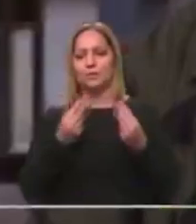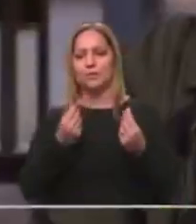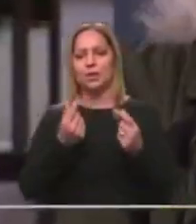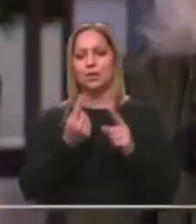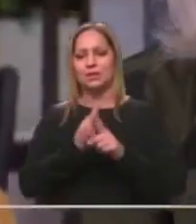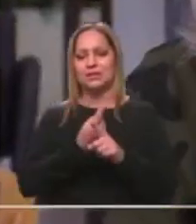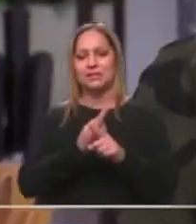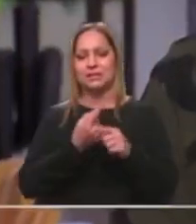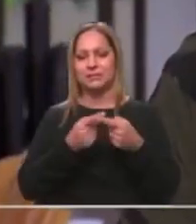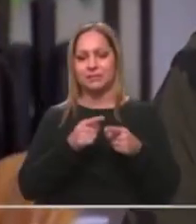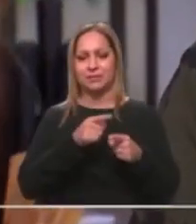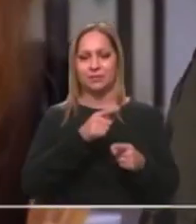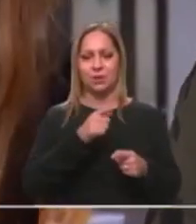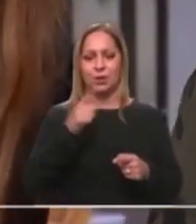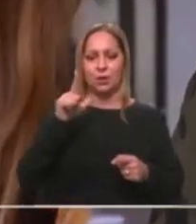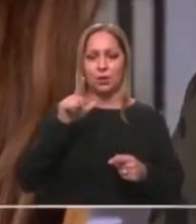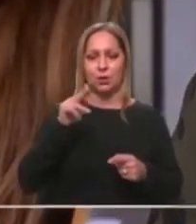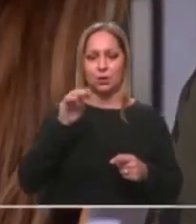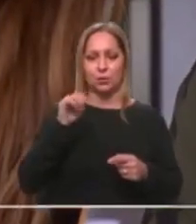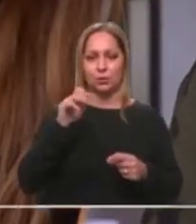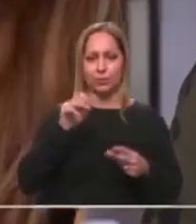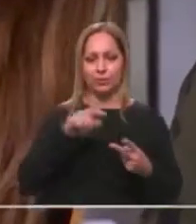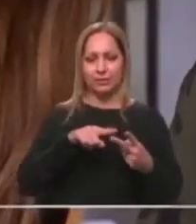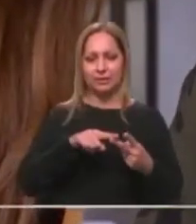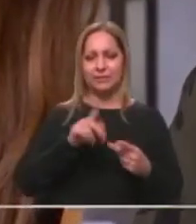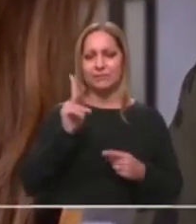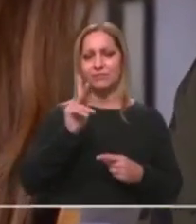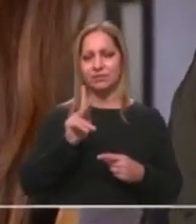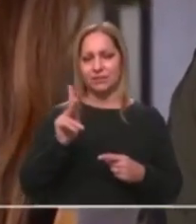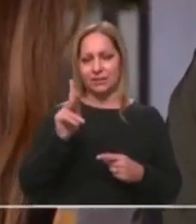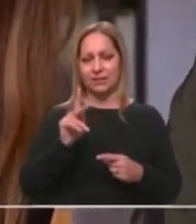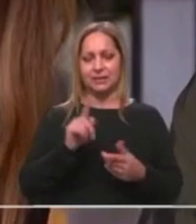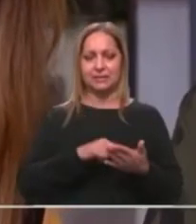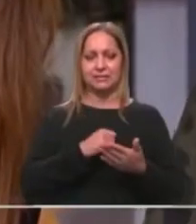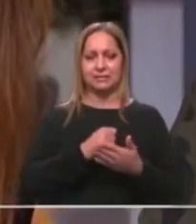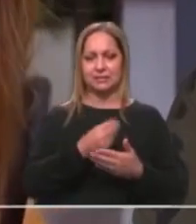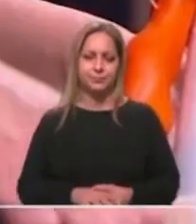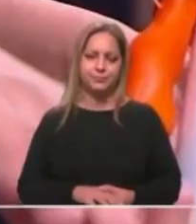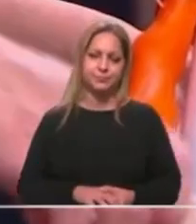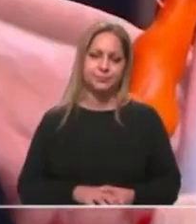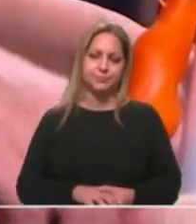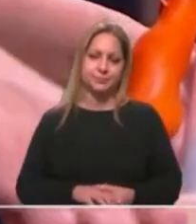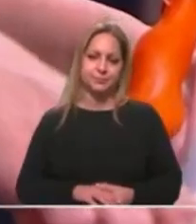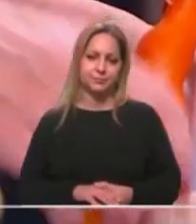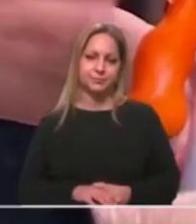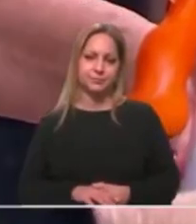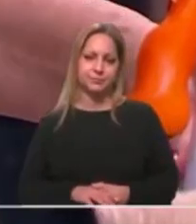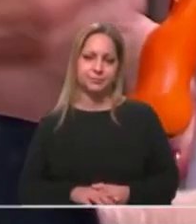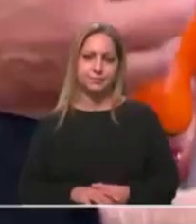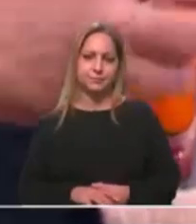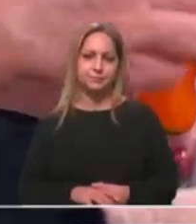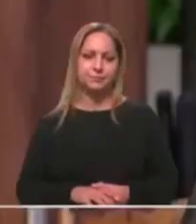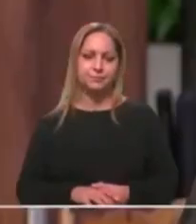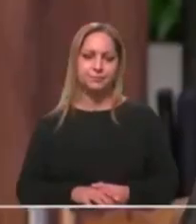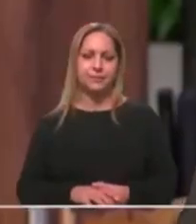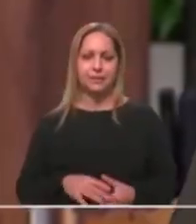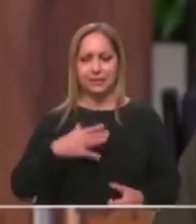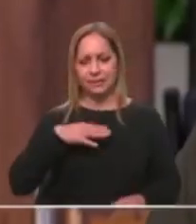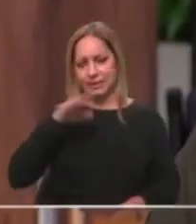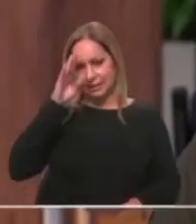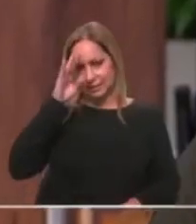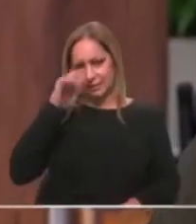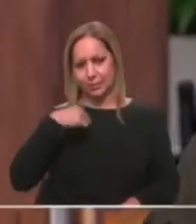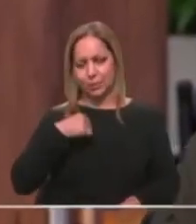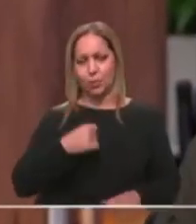A Luísa é vegetariana, não é? A Luísa é vegetariana. Portanto, faço sempre um prato vegetariano. Vou fazer. Querem saber o que é que eu vou fazer?